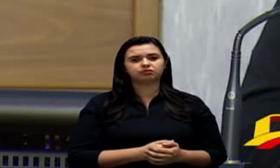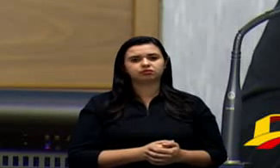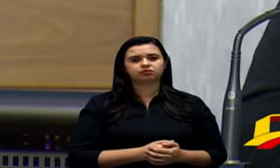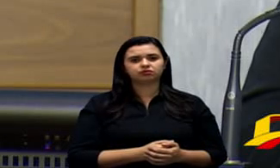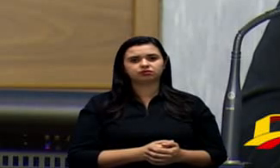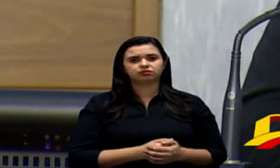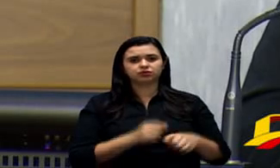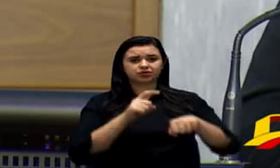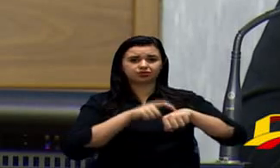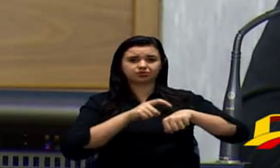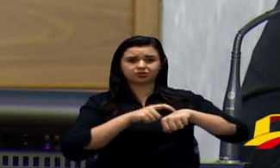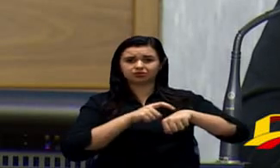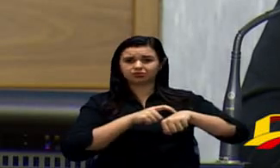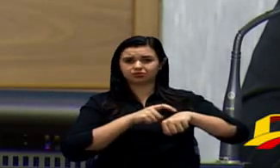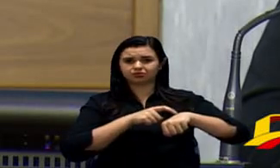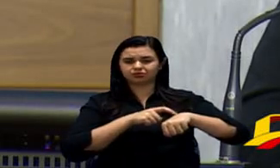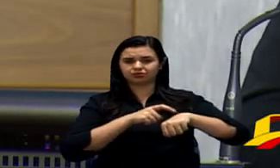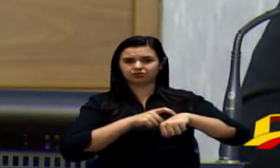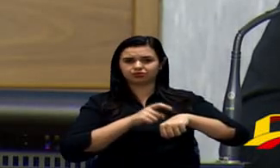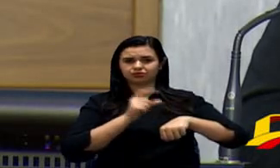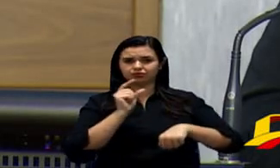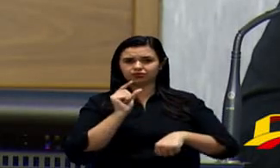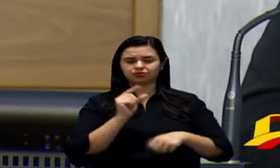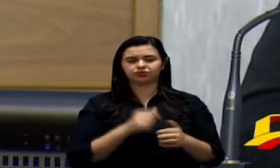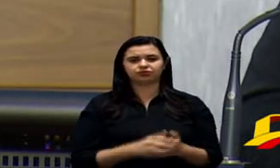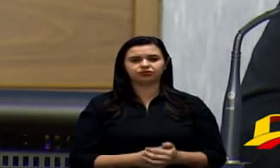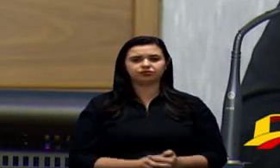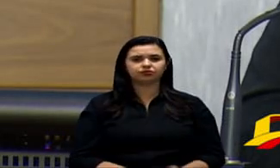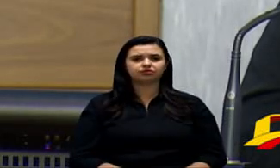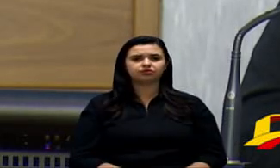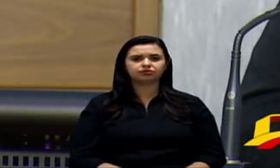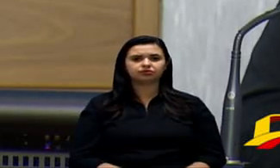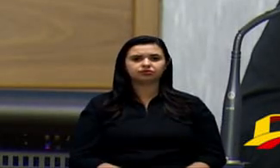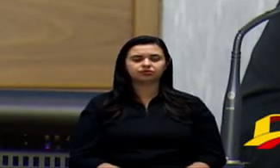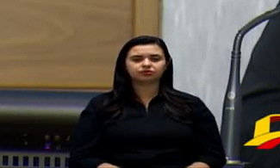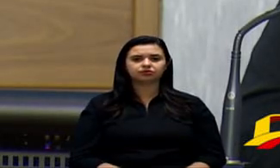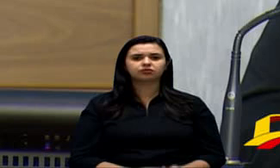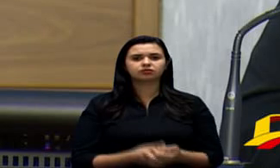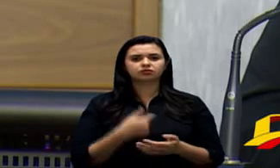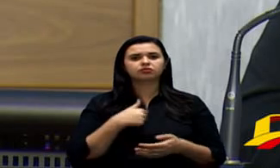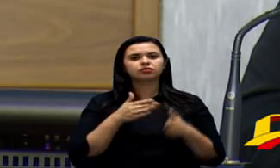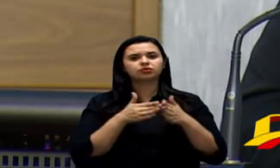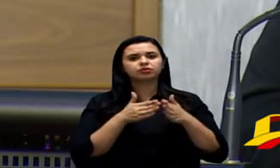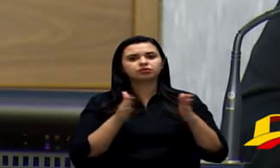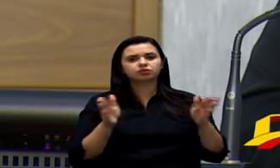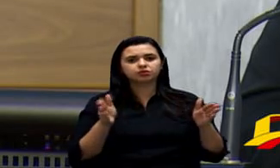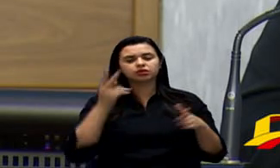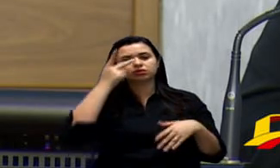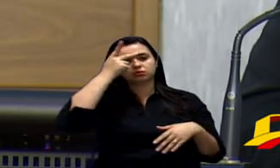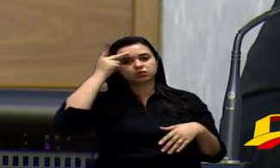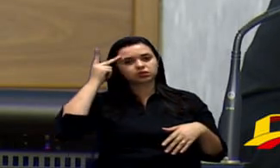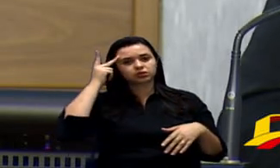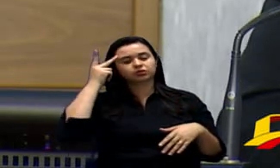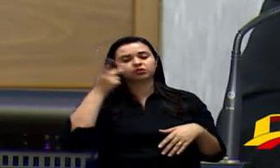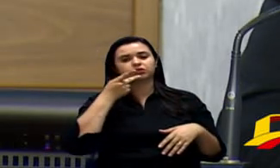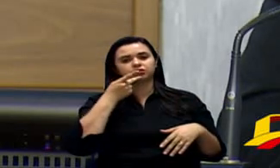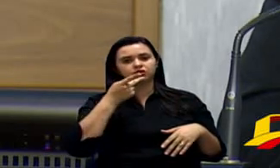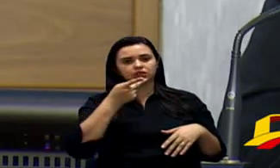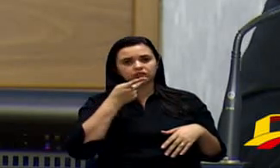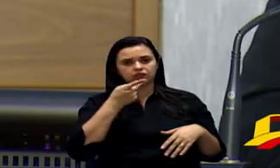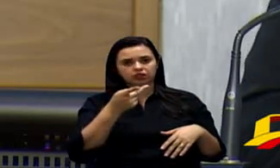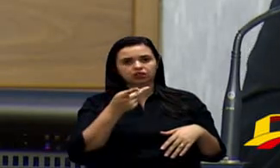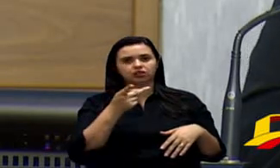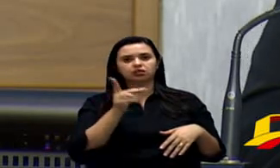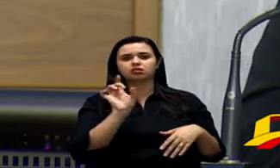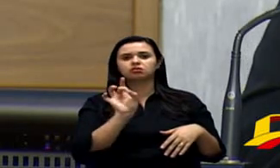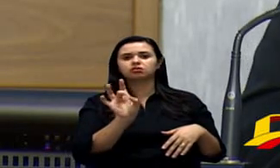pelo tempo. Então, eu vou abrir para as pessoas falarem, darem somente a